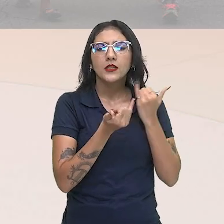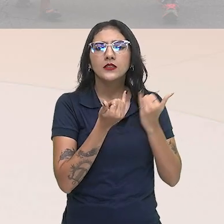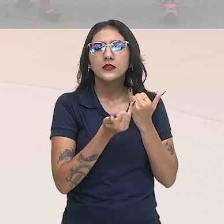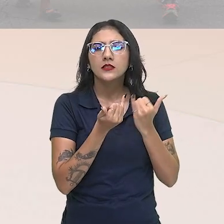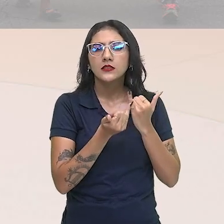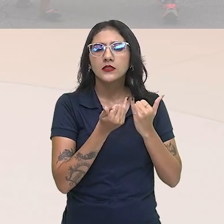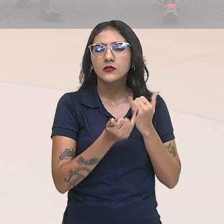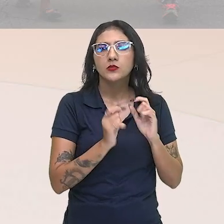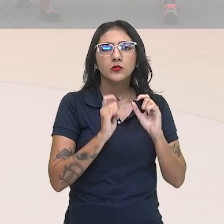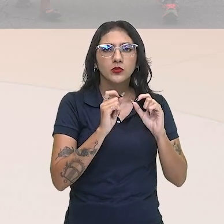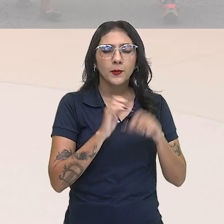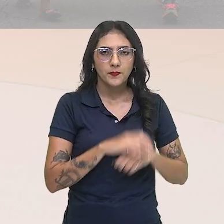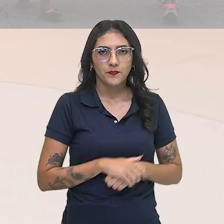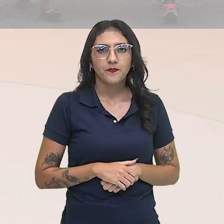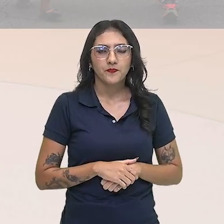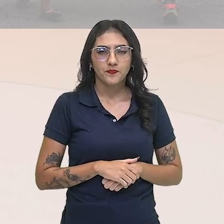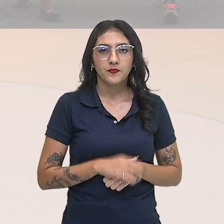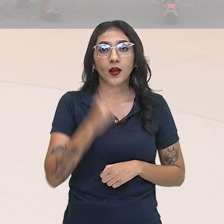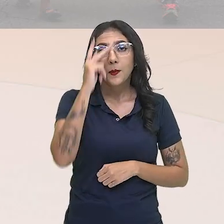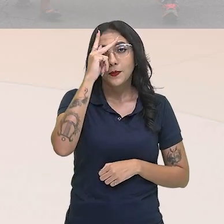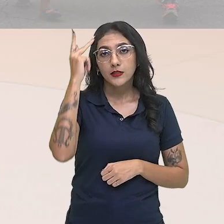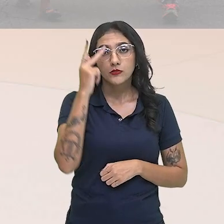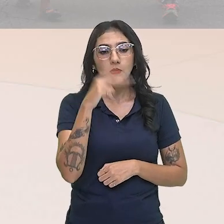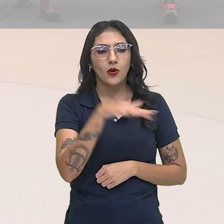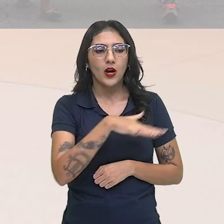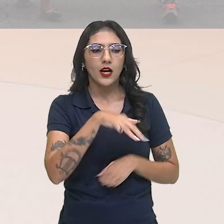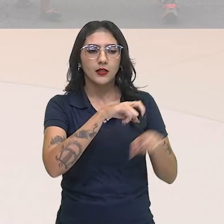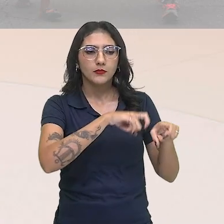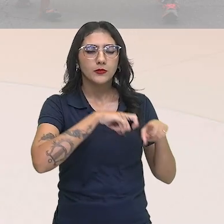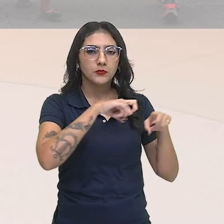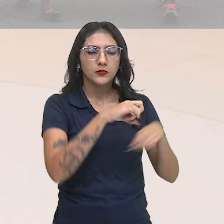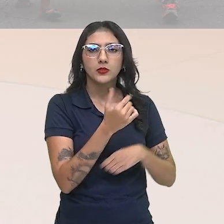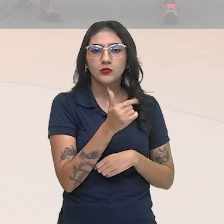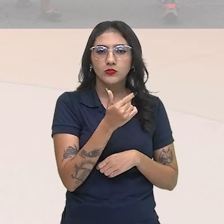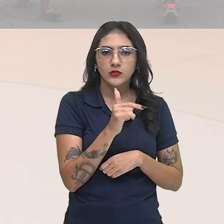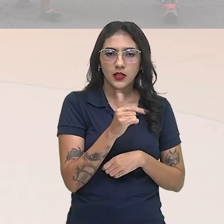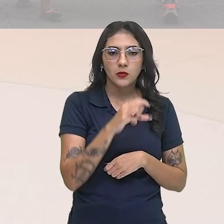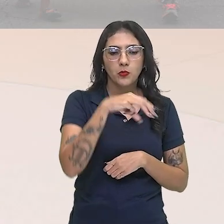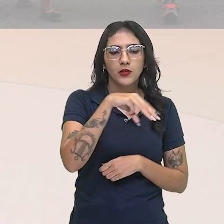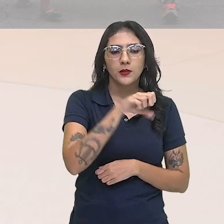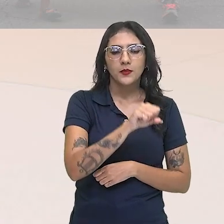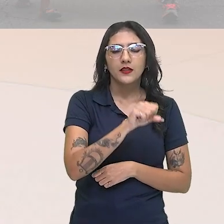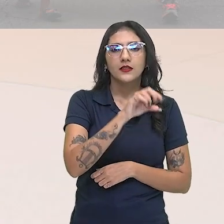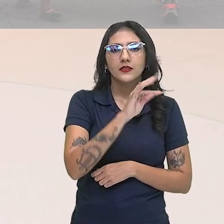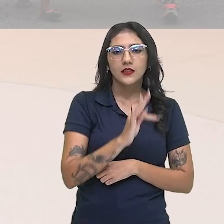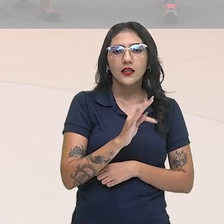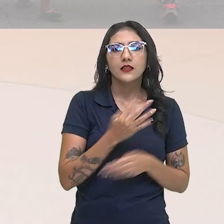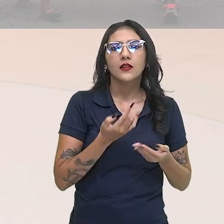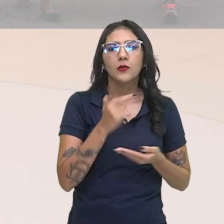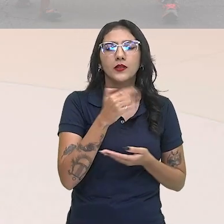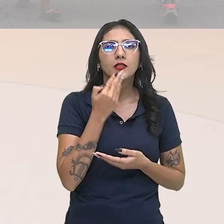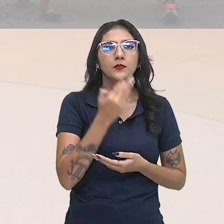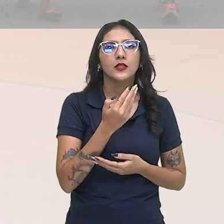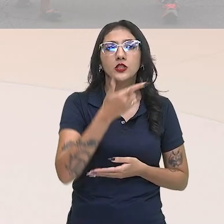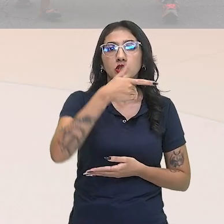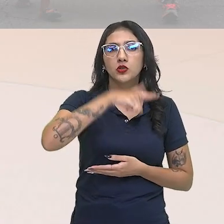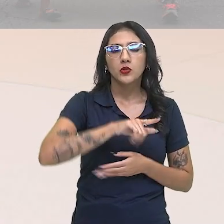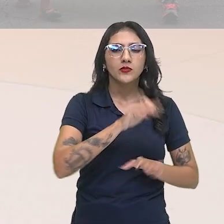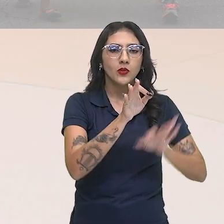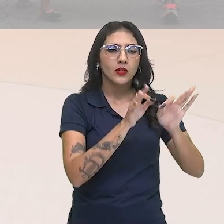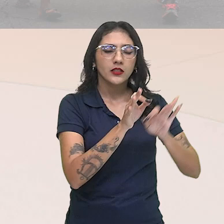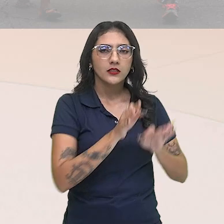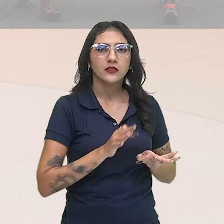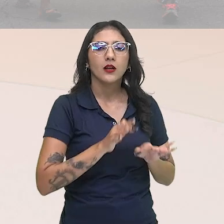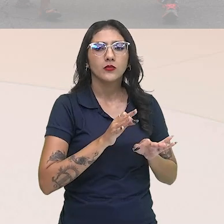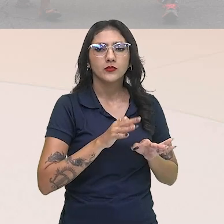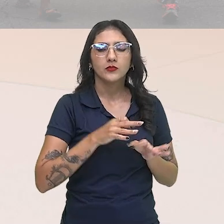do Movimento dos Trabalhadores Rurais Sem Terra, o MST, que reivindica reforma agrária, né? Isto